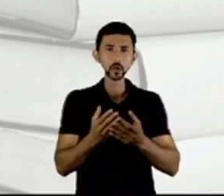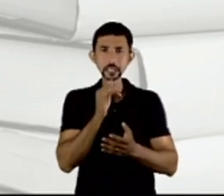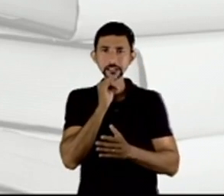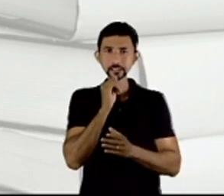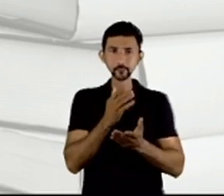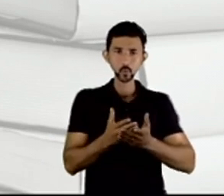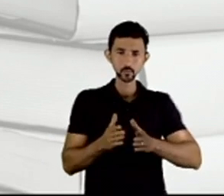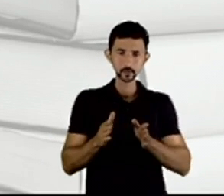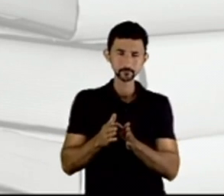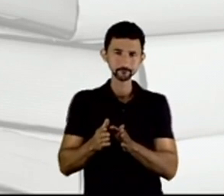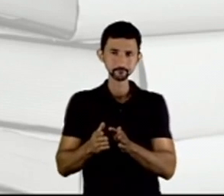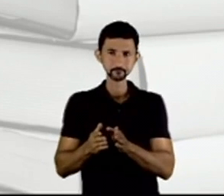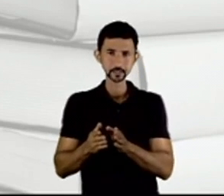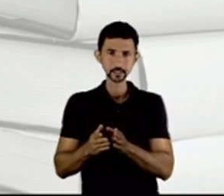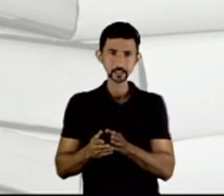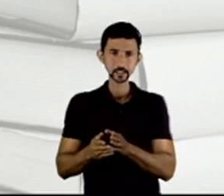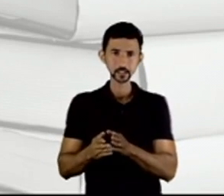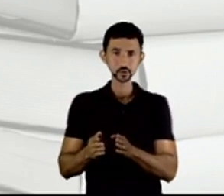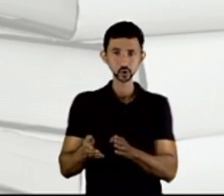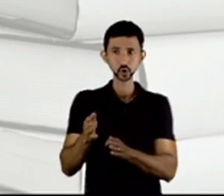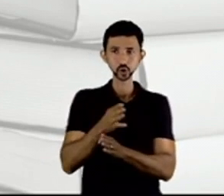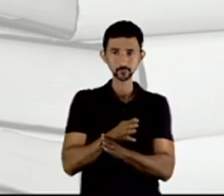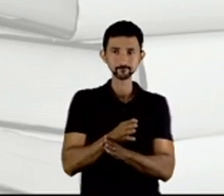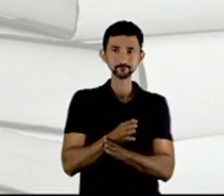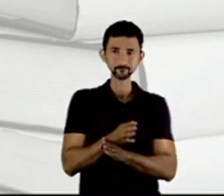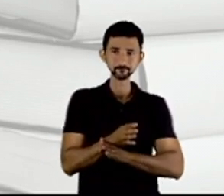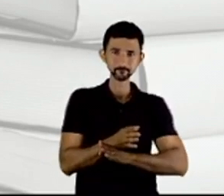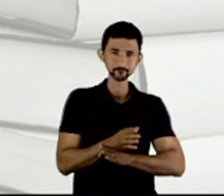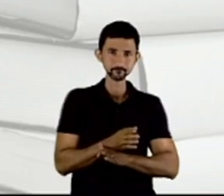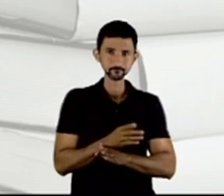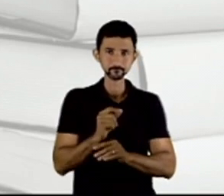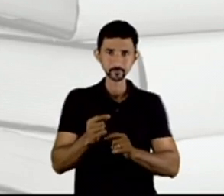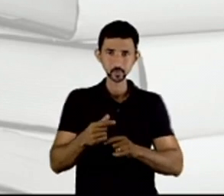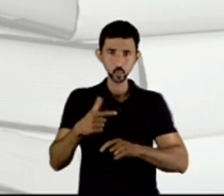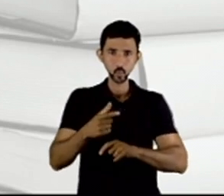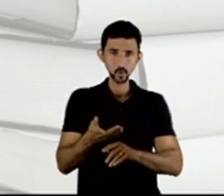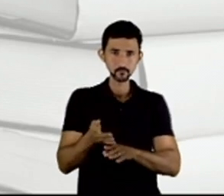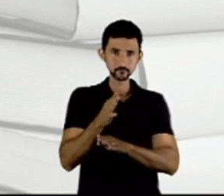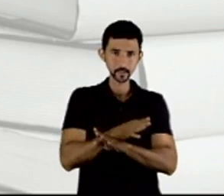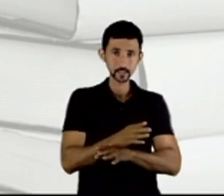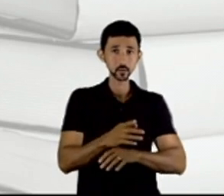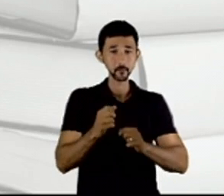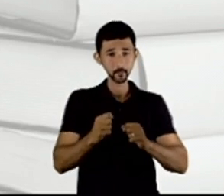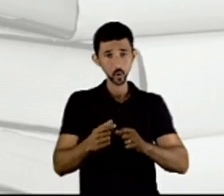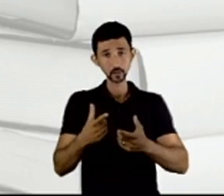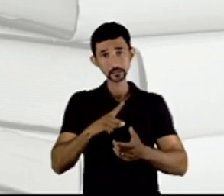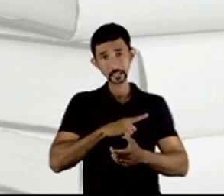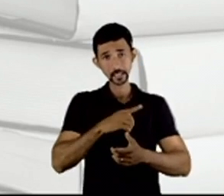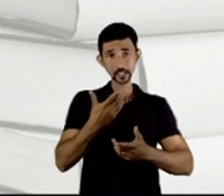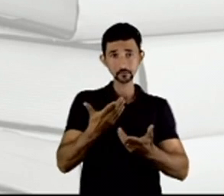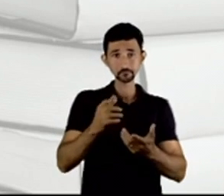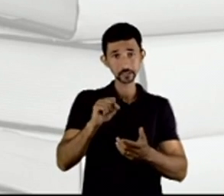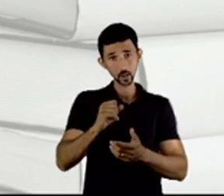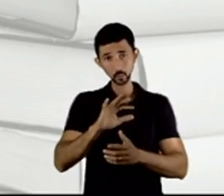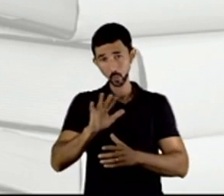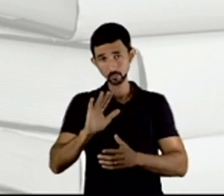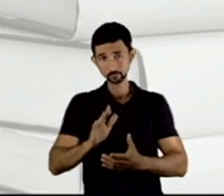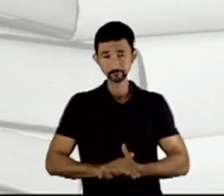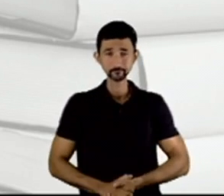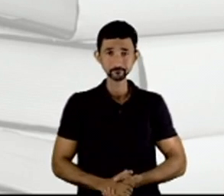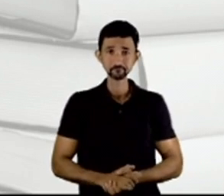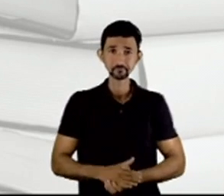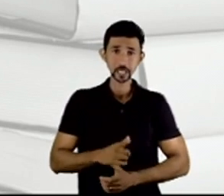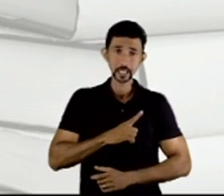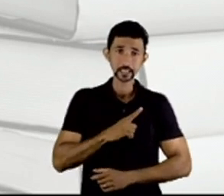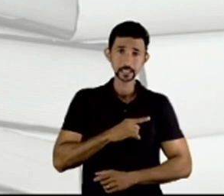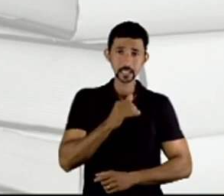à direita da vírgula e não compõe o período pode ou não existir. Caso